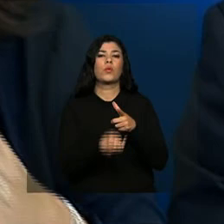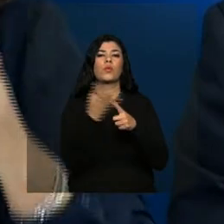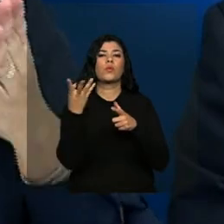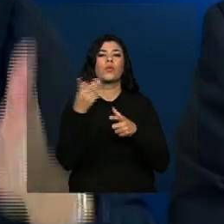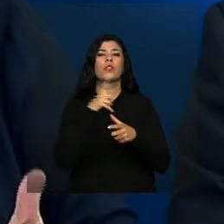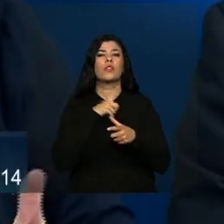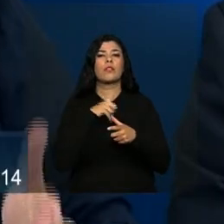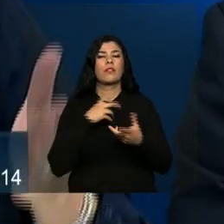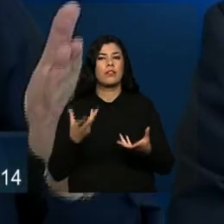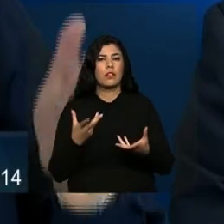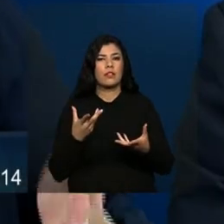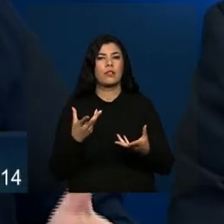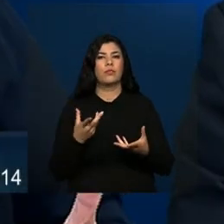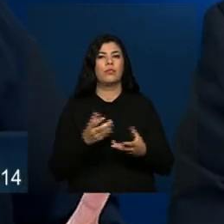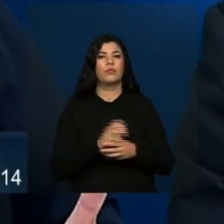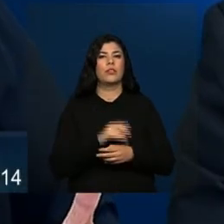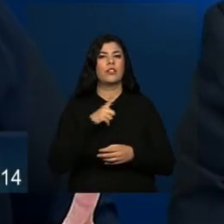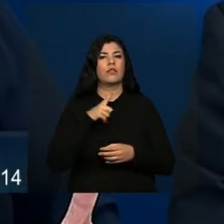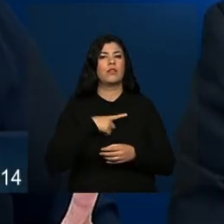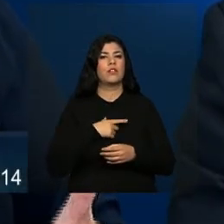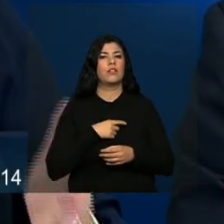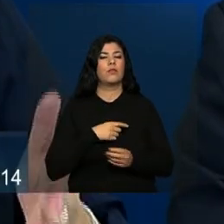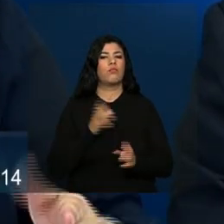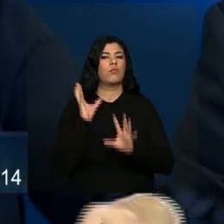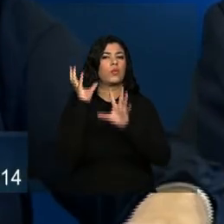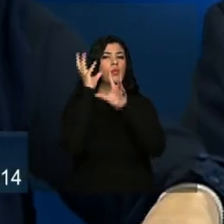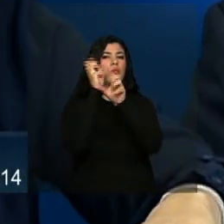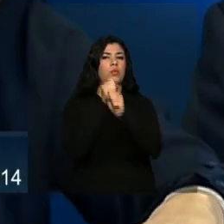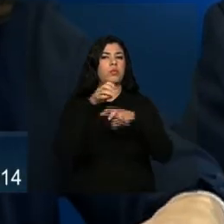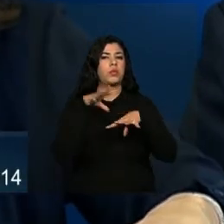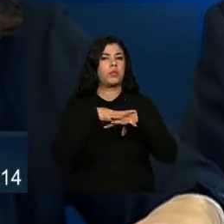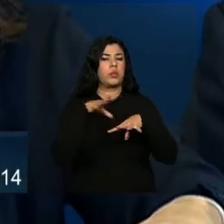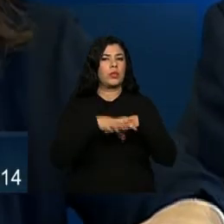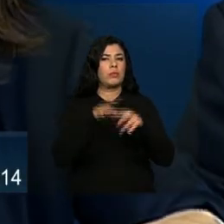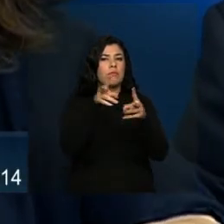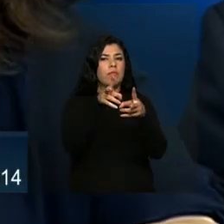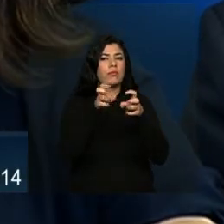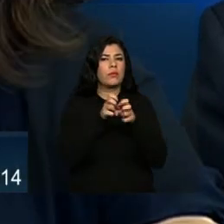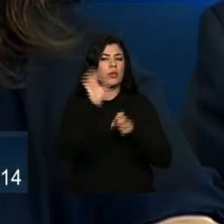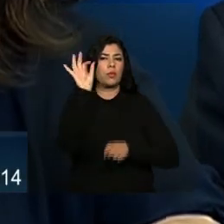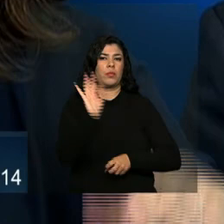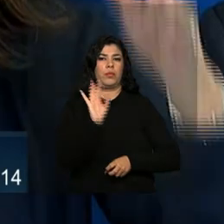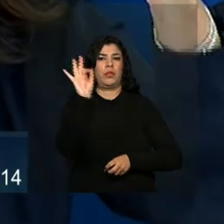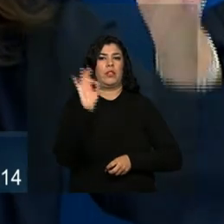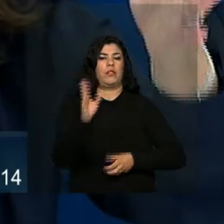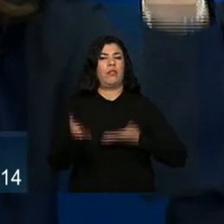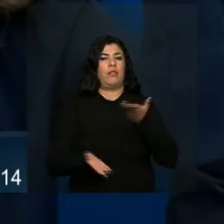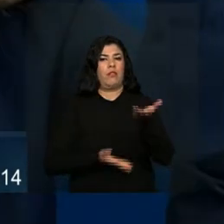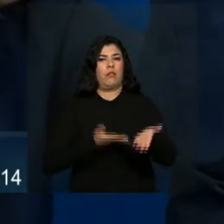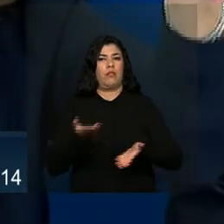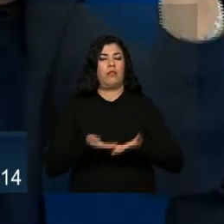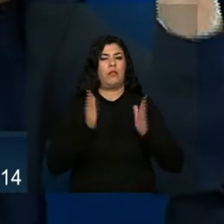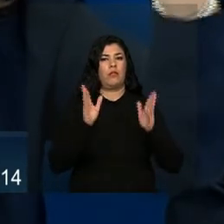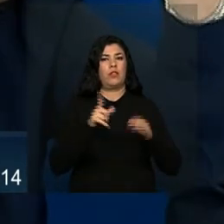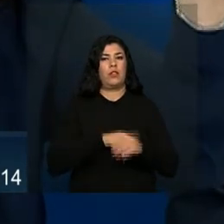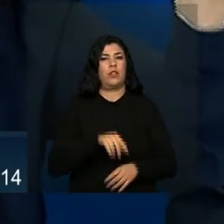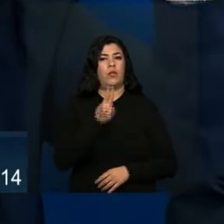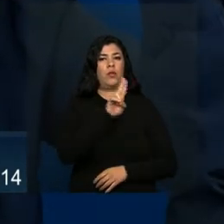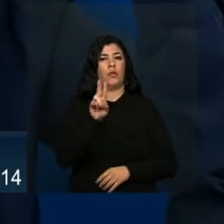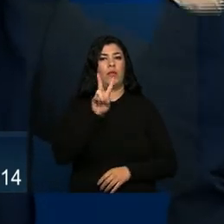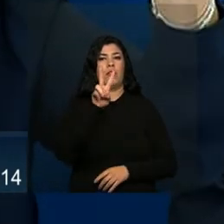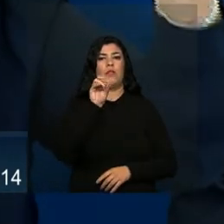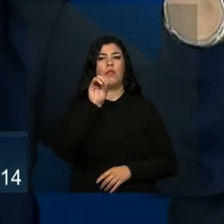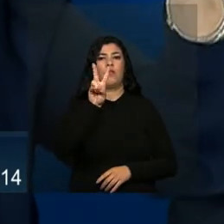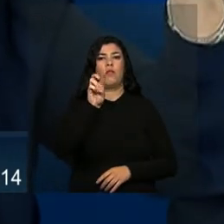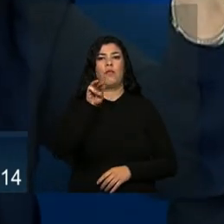quando aplicamos essa equação detectamos então um percentual de atendimento volume